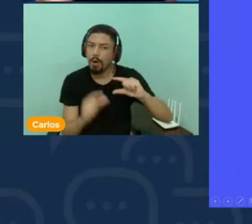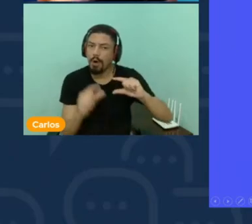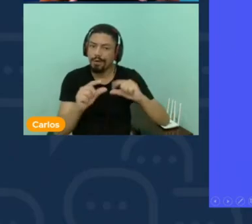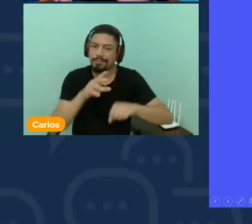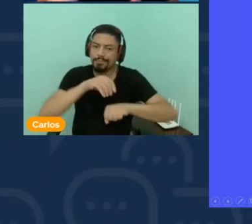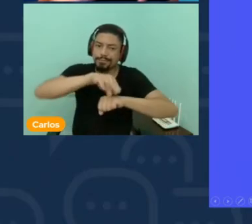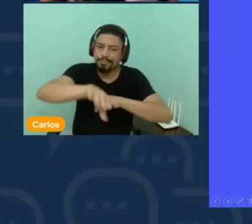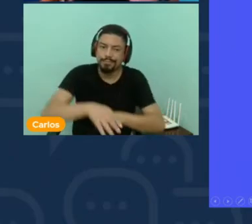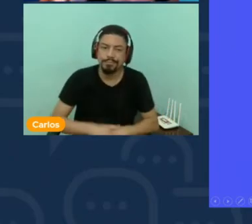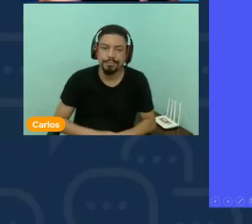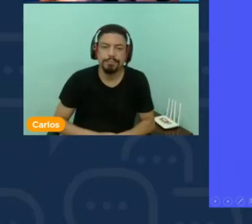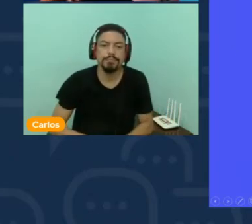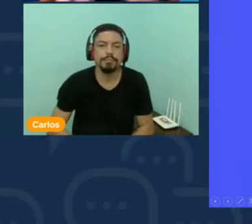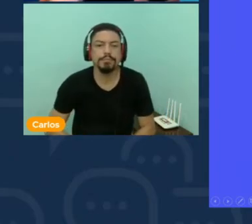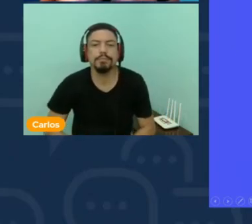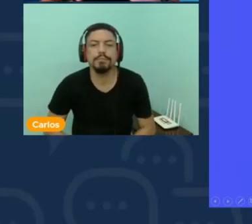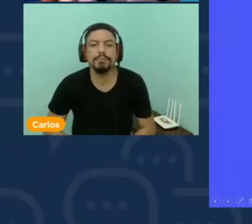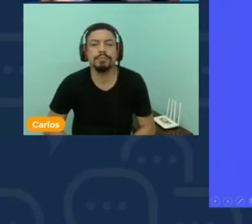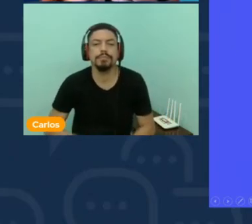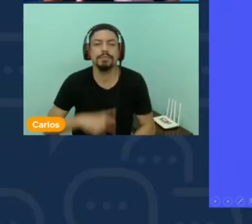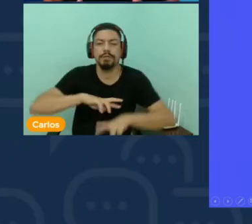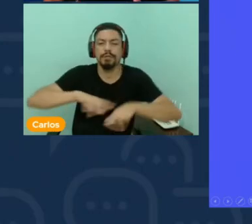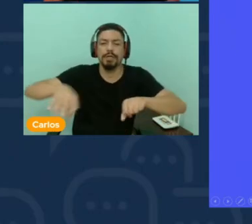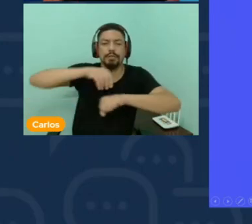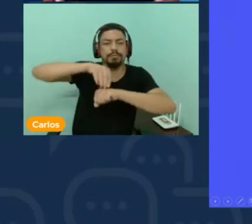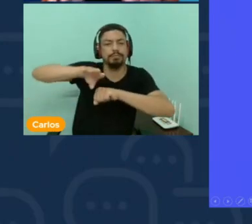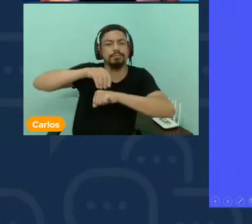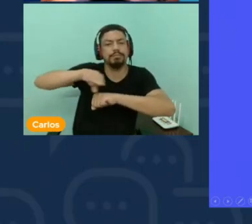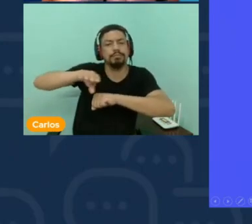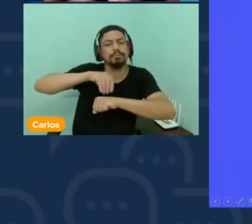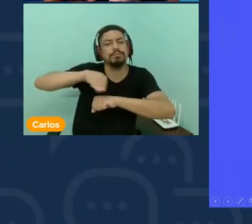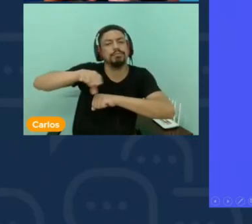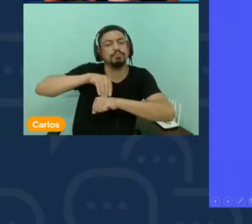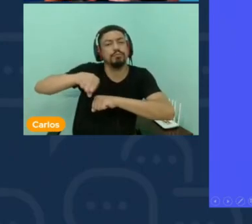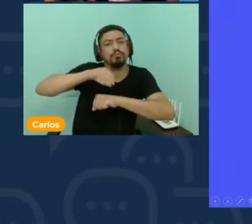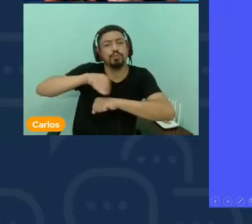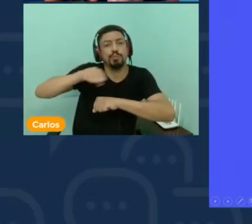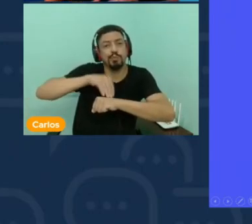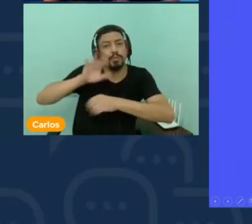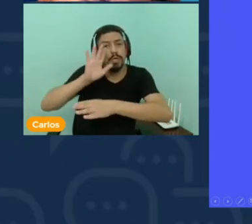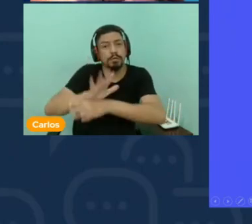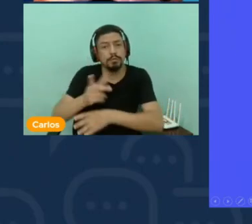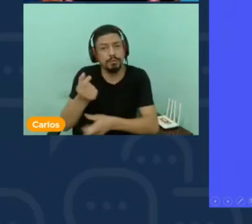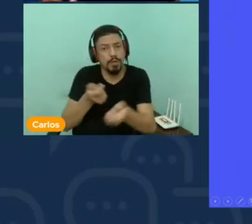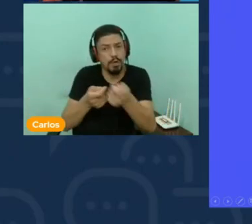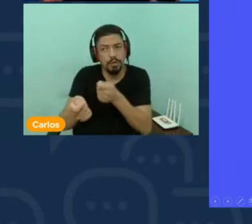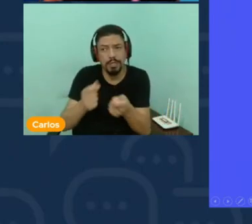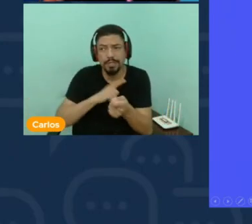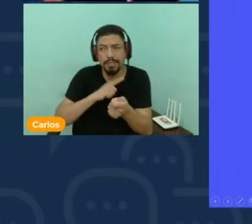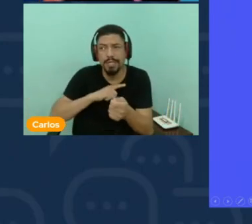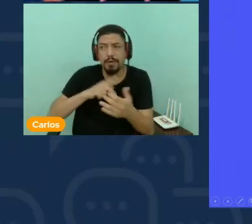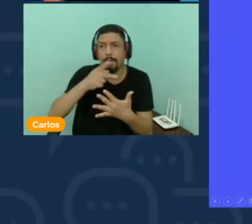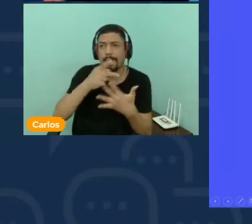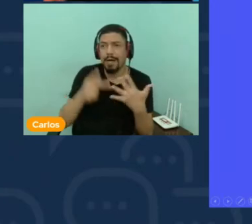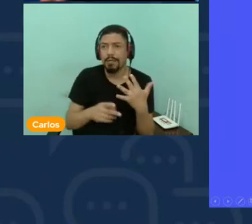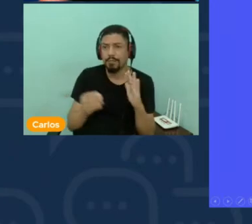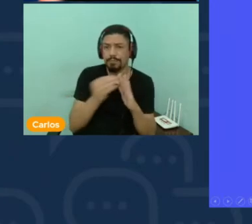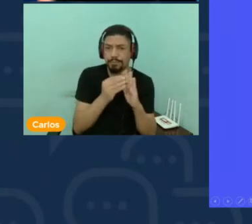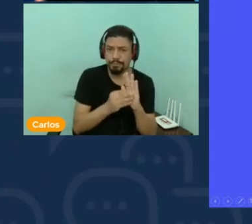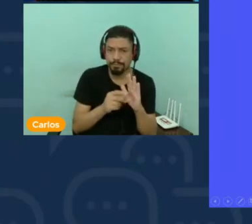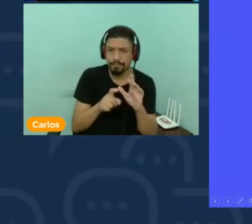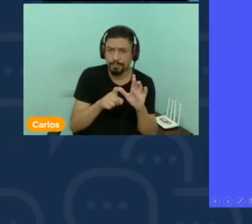Em geral, as recomendações são muito baseadas ali em você economizar. Existe um parâmetro que o